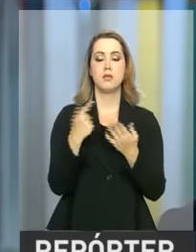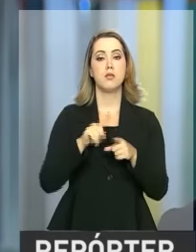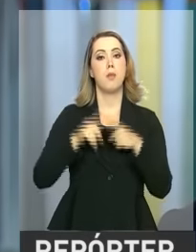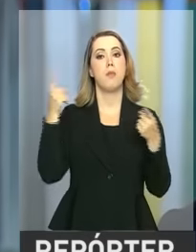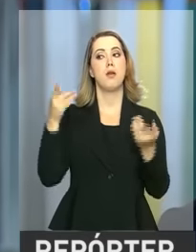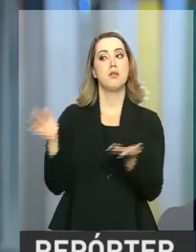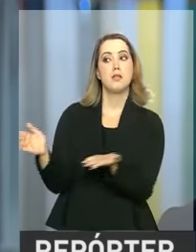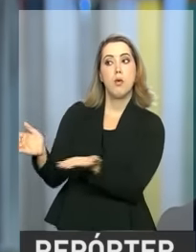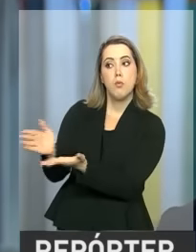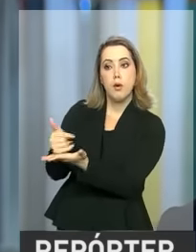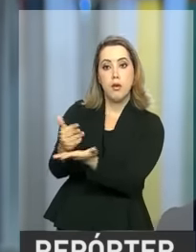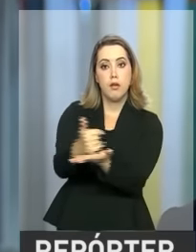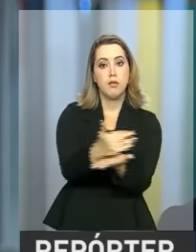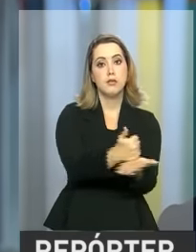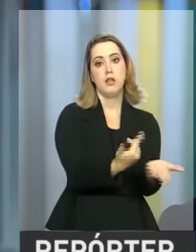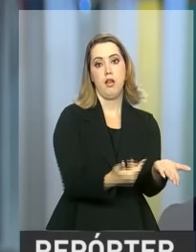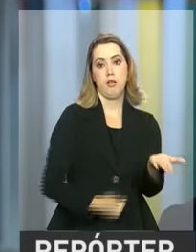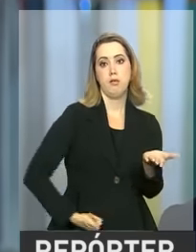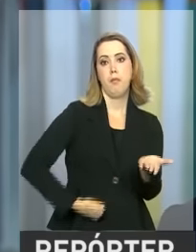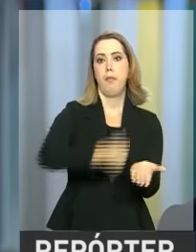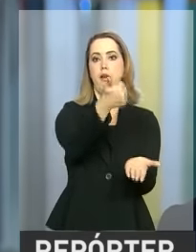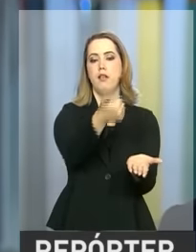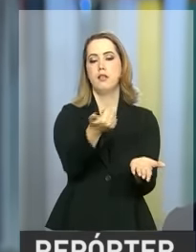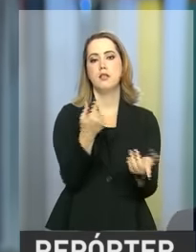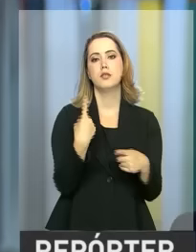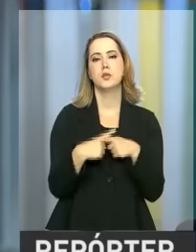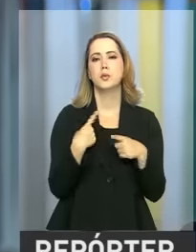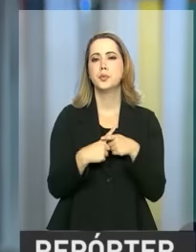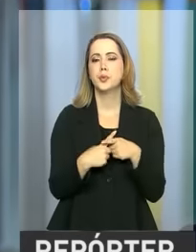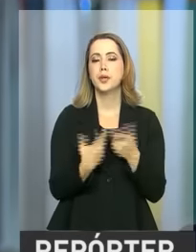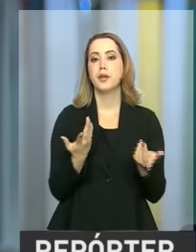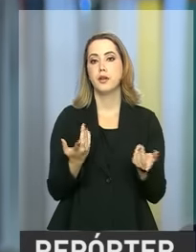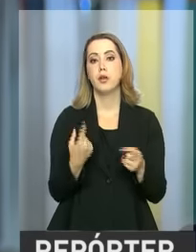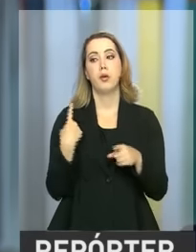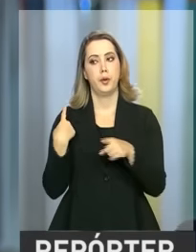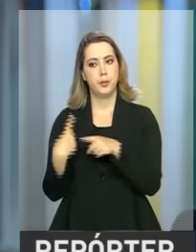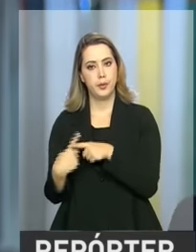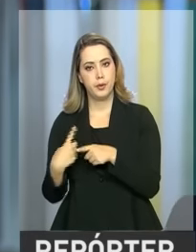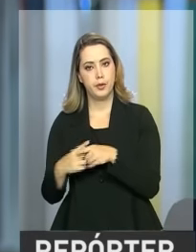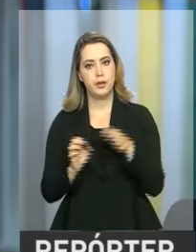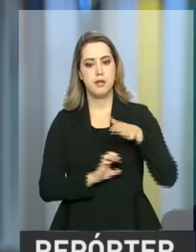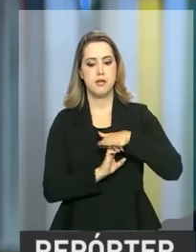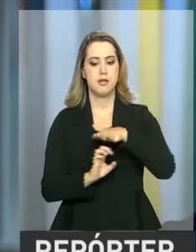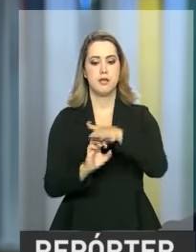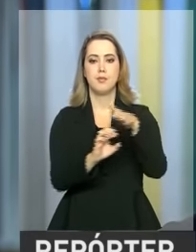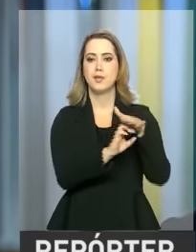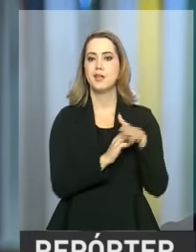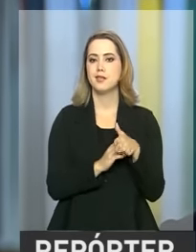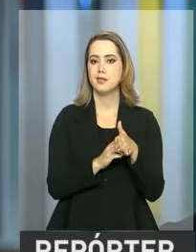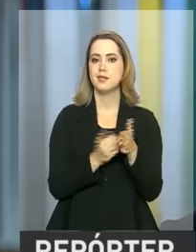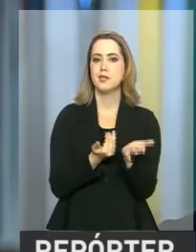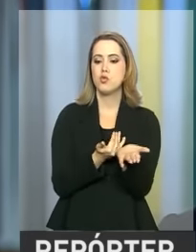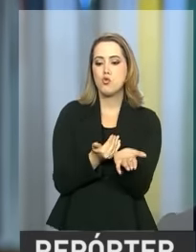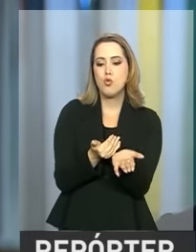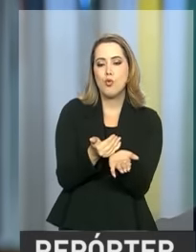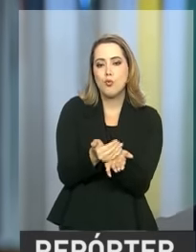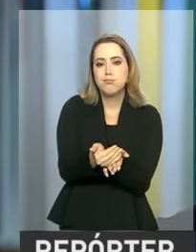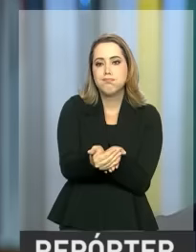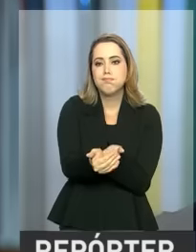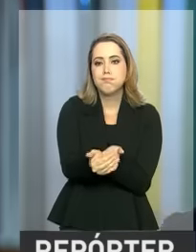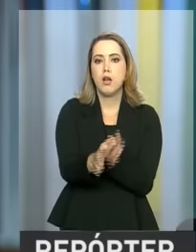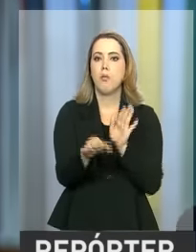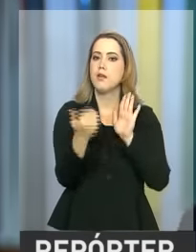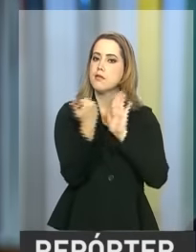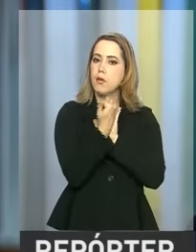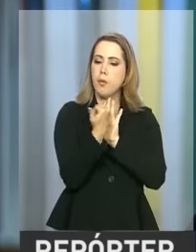recurso, né? Por quê? Porque as empresas começam a desengavetar projetos de investimento que